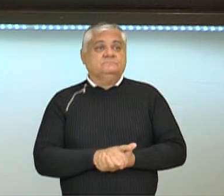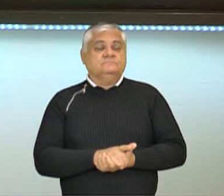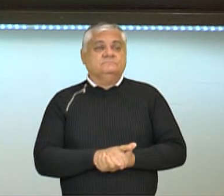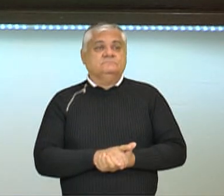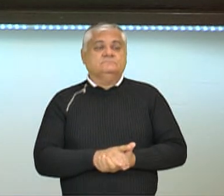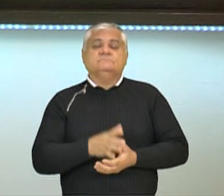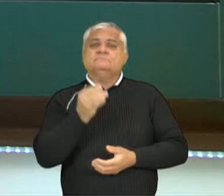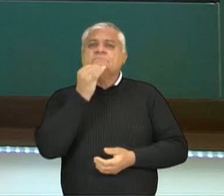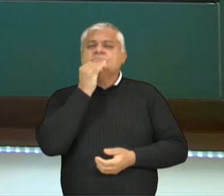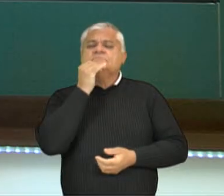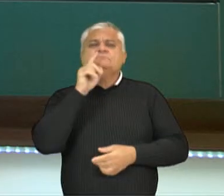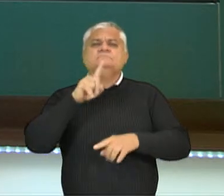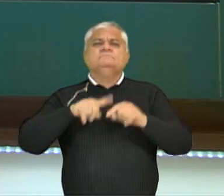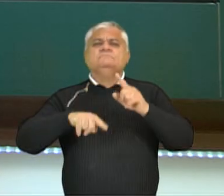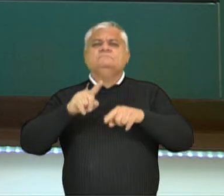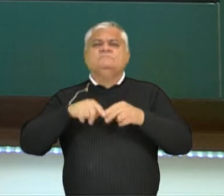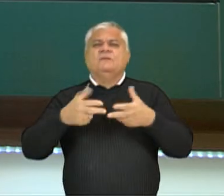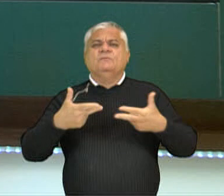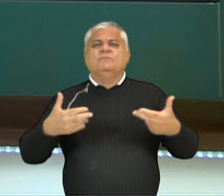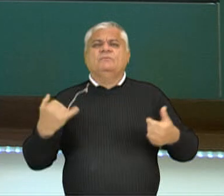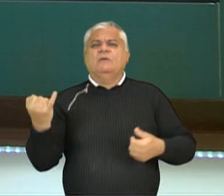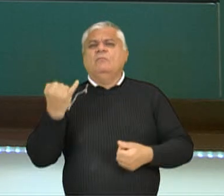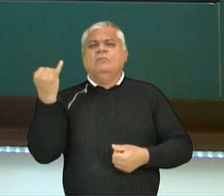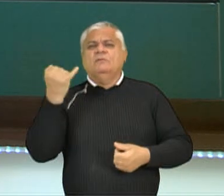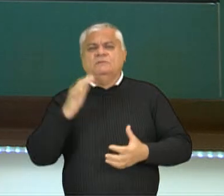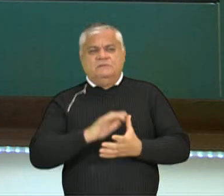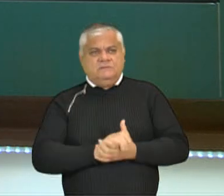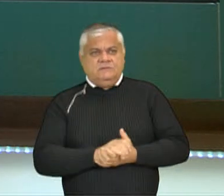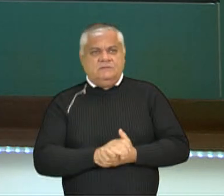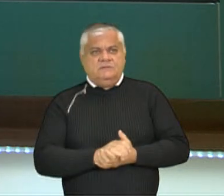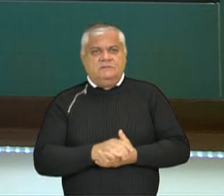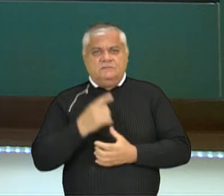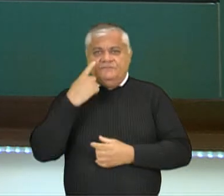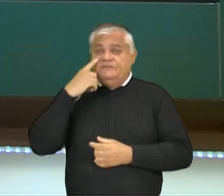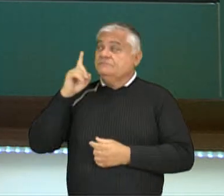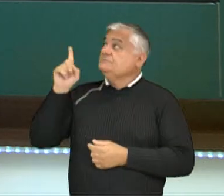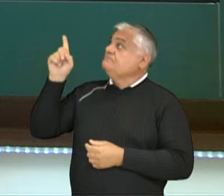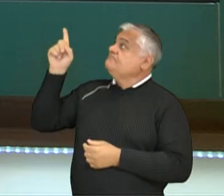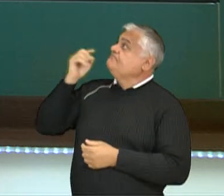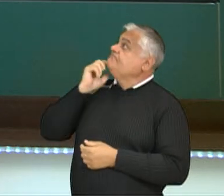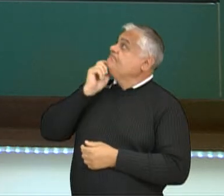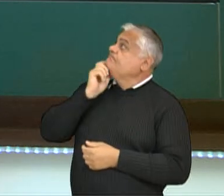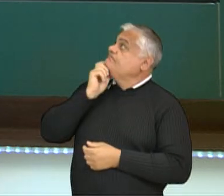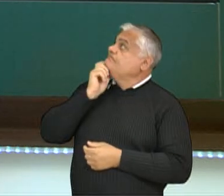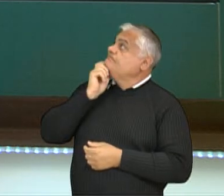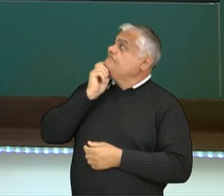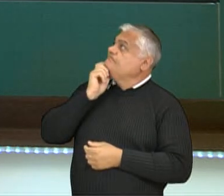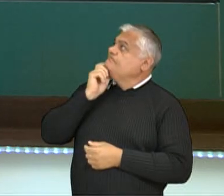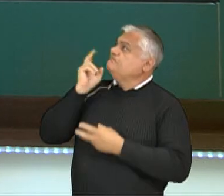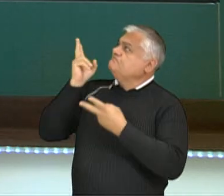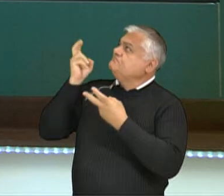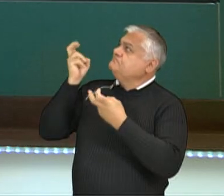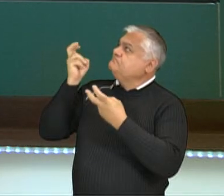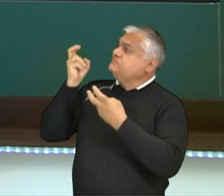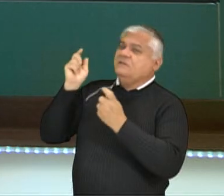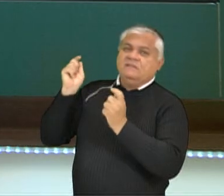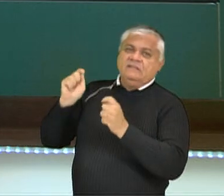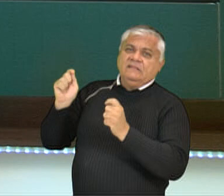E quais acessórios vocês acham que são importantes? Então, olhando para a imagem, já consegue identificar alguns